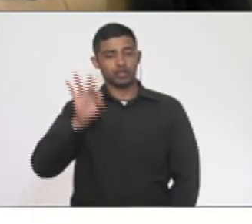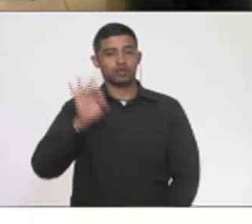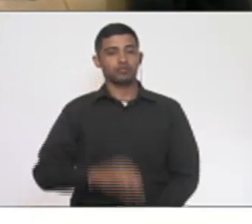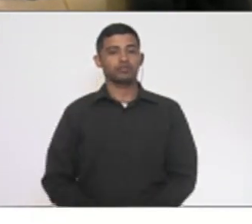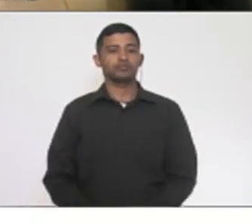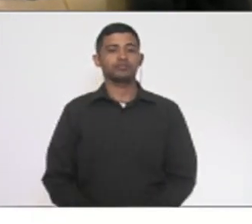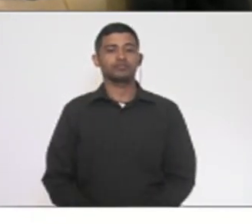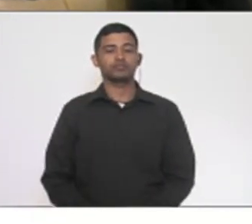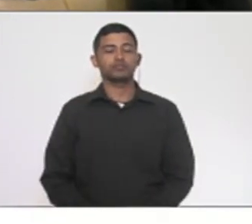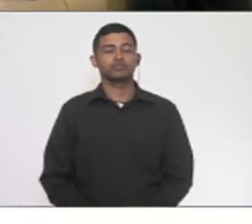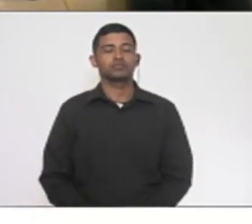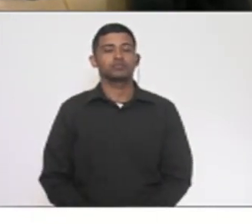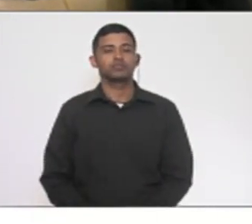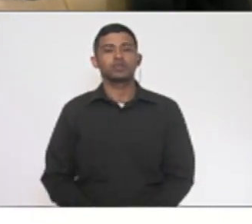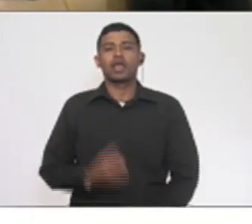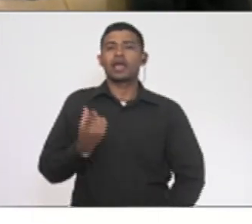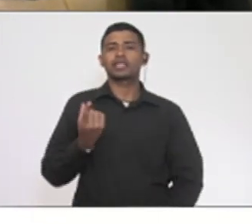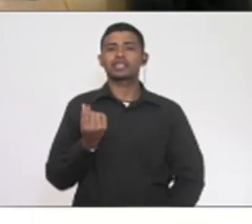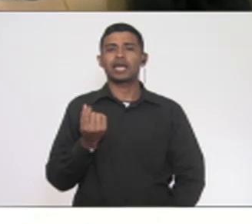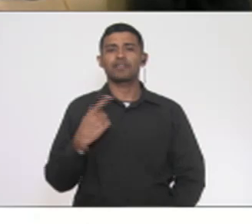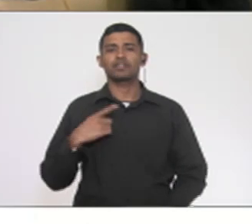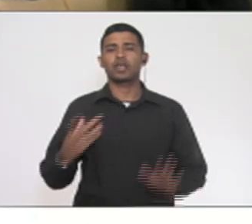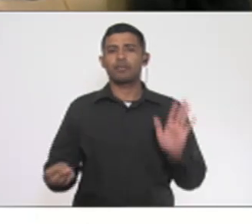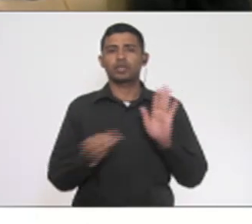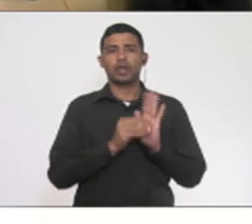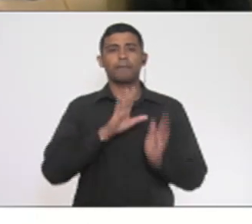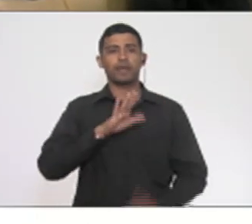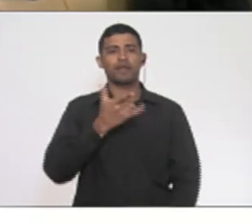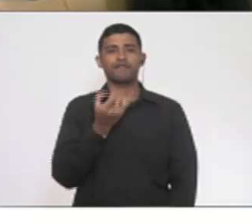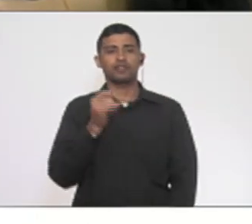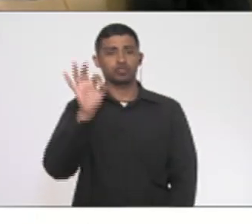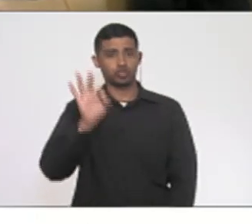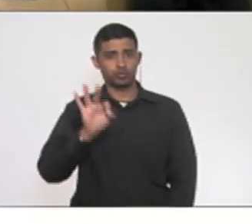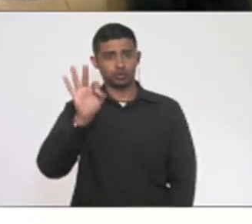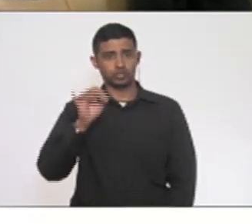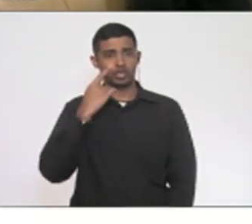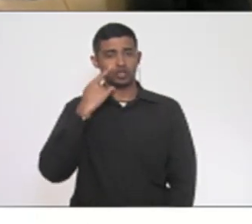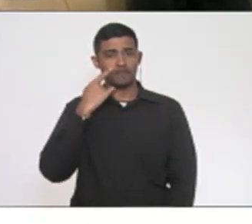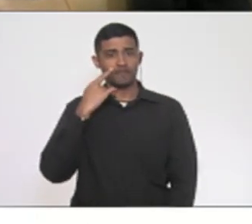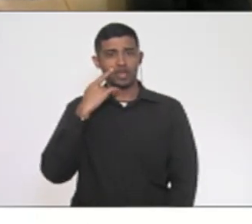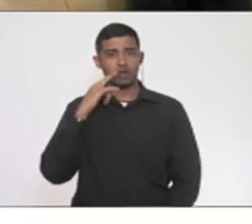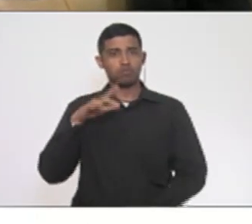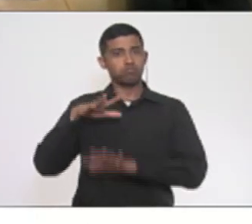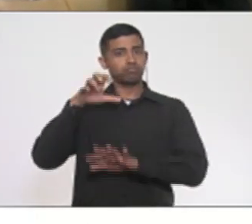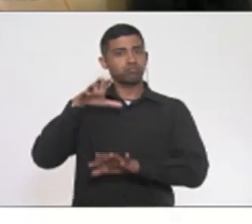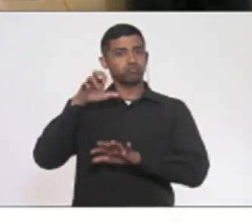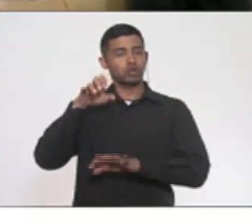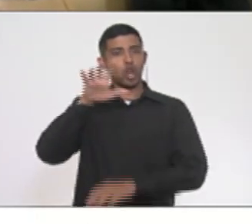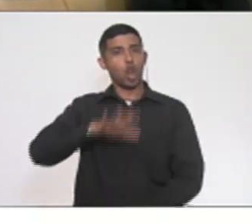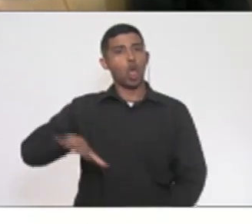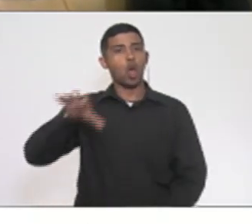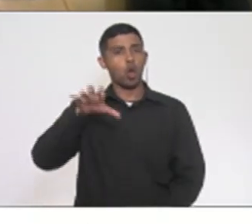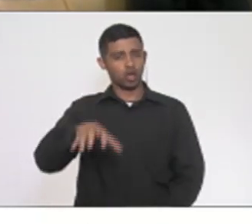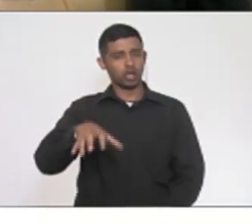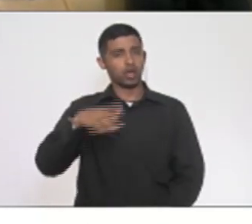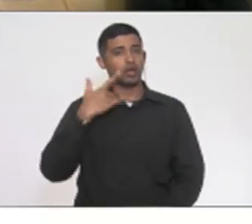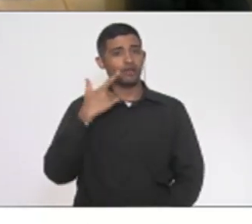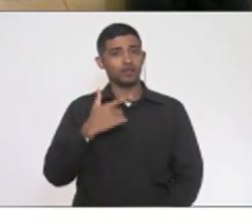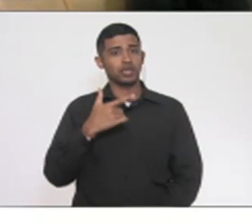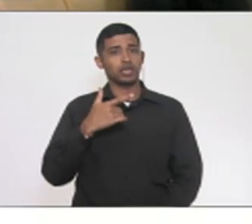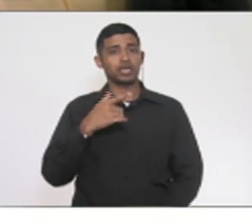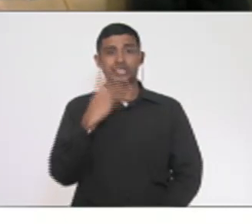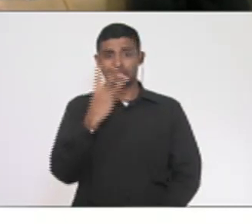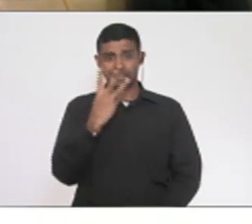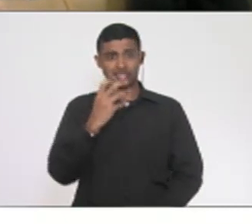da tarifa ser postalizada e 20% com sinal locacional. No terceiro ano passa a ser 70%